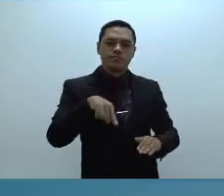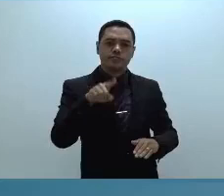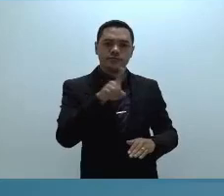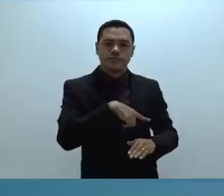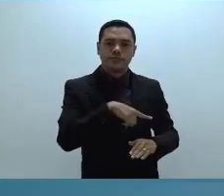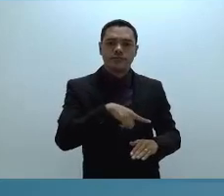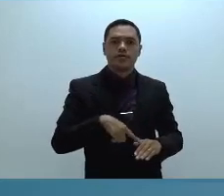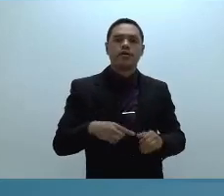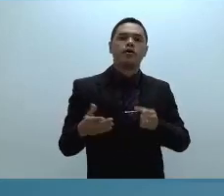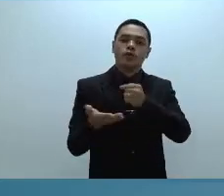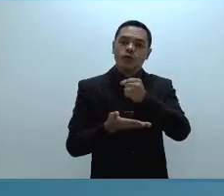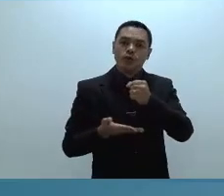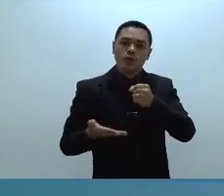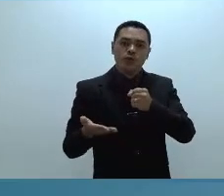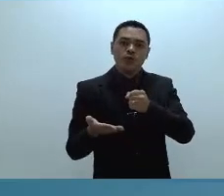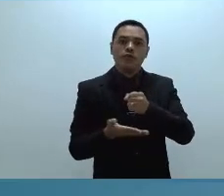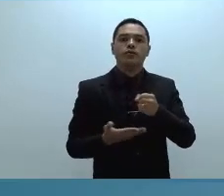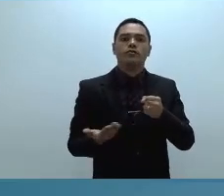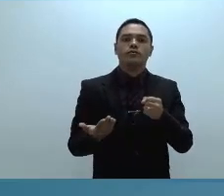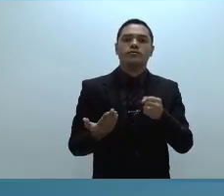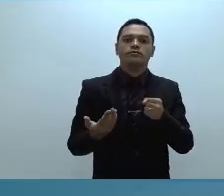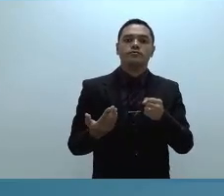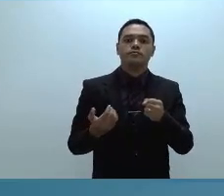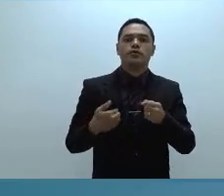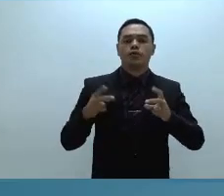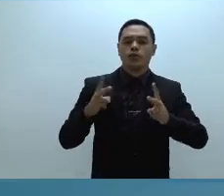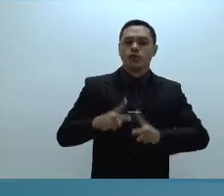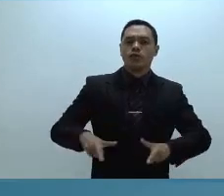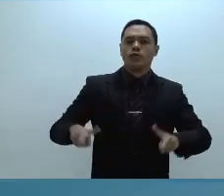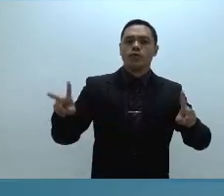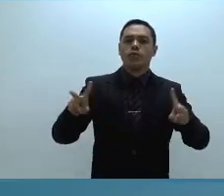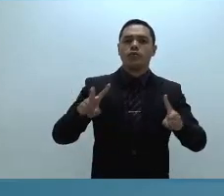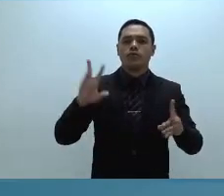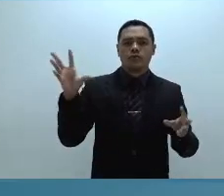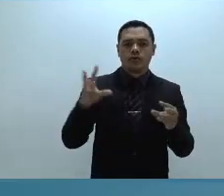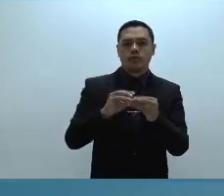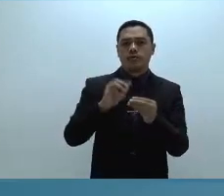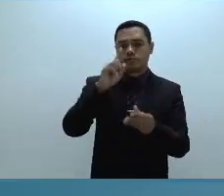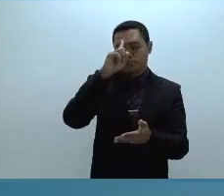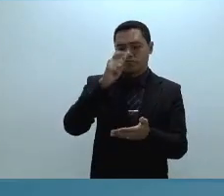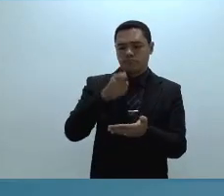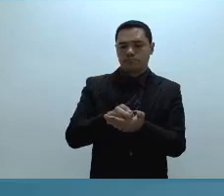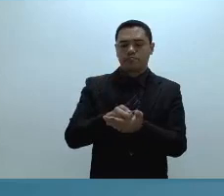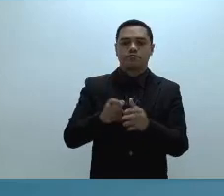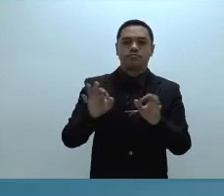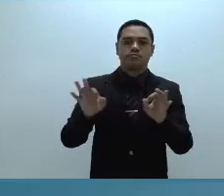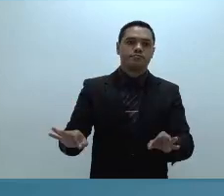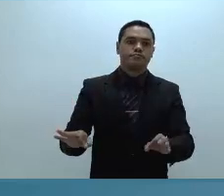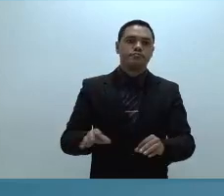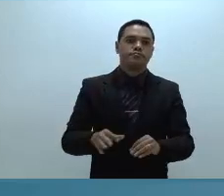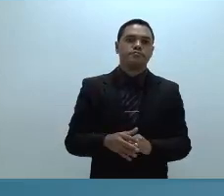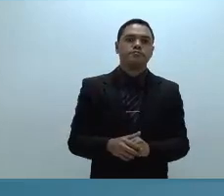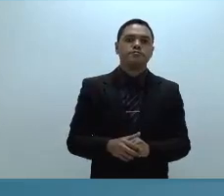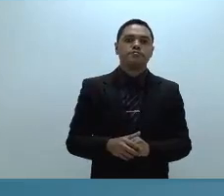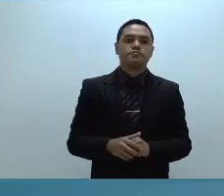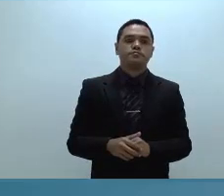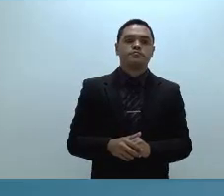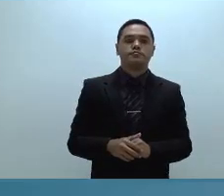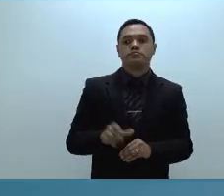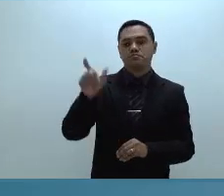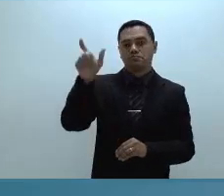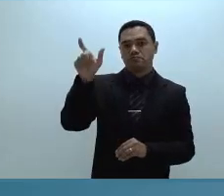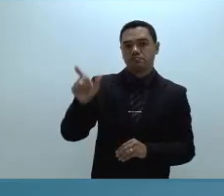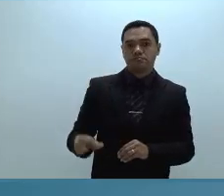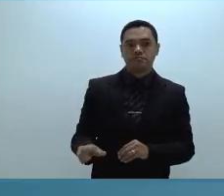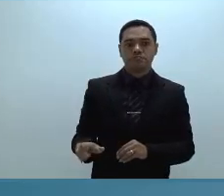da fundamentação, mantendo na íntegra a decisão agravada. Custa pelo impetante,